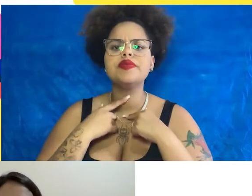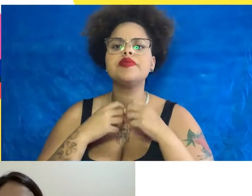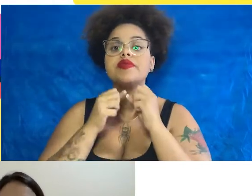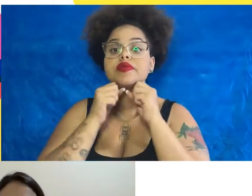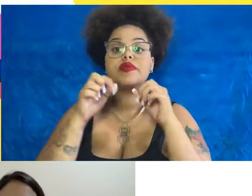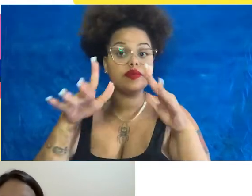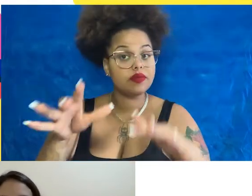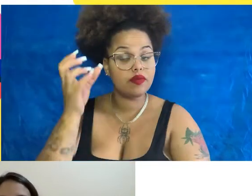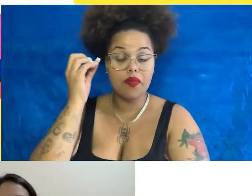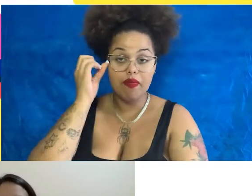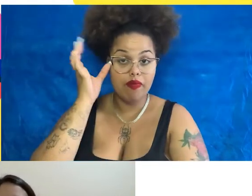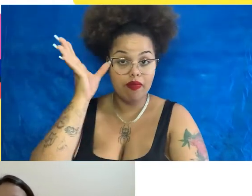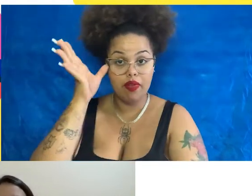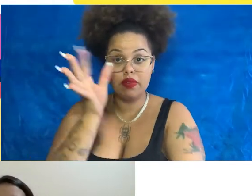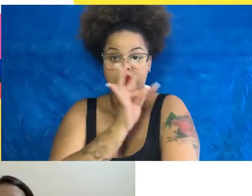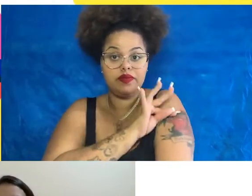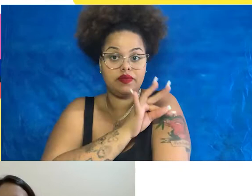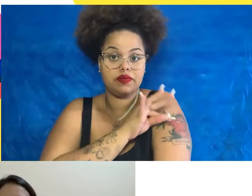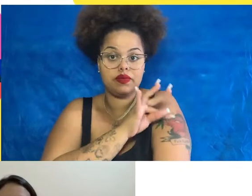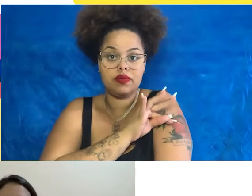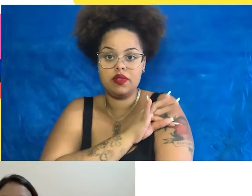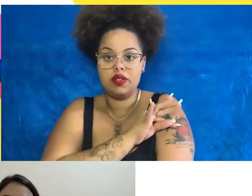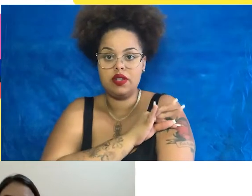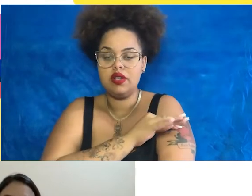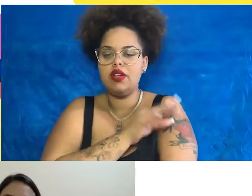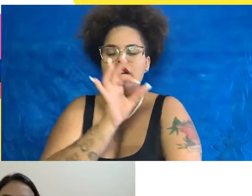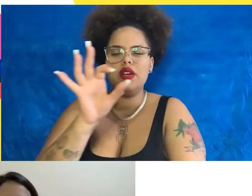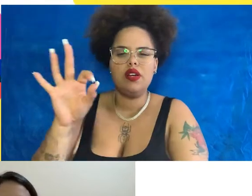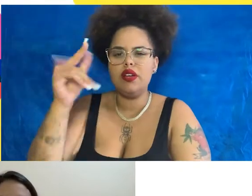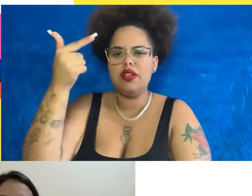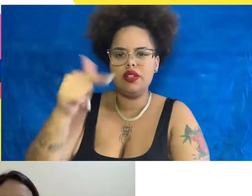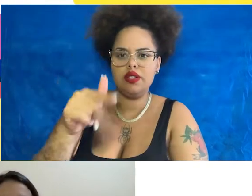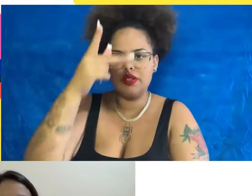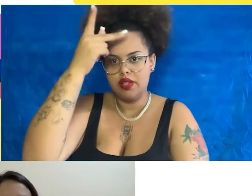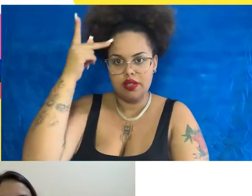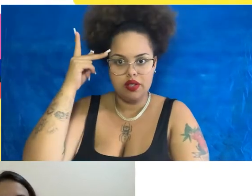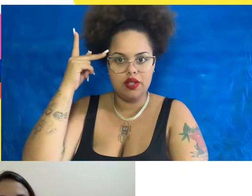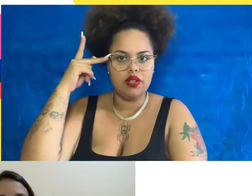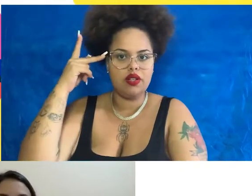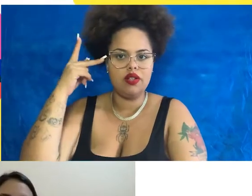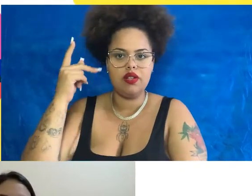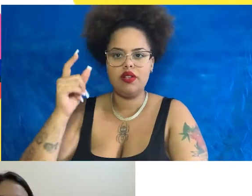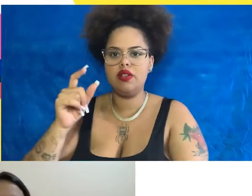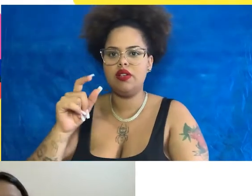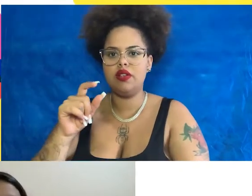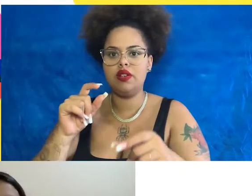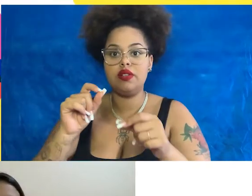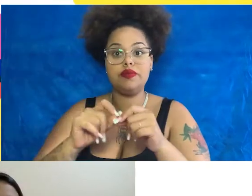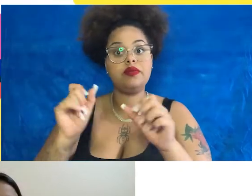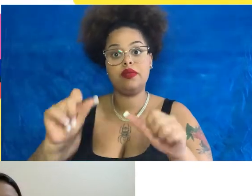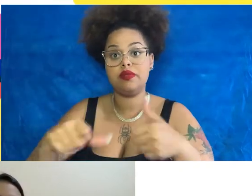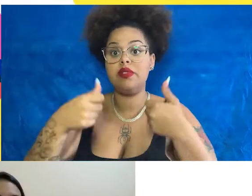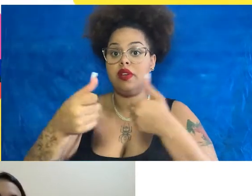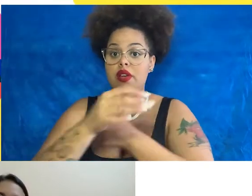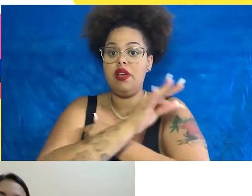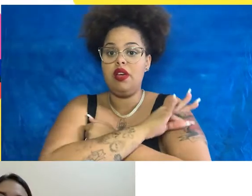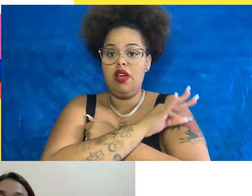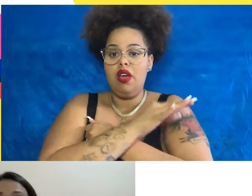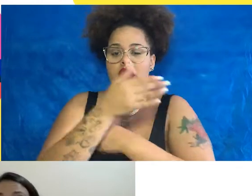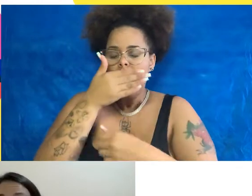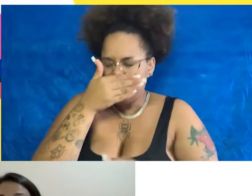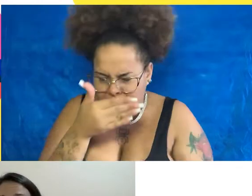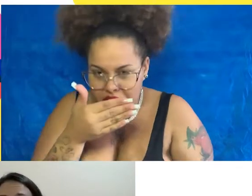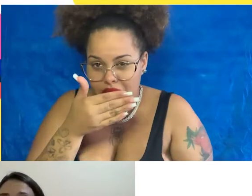esses conhecimentos técnicos para que cada vez mais pessoas façam vídeos com qualidade técnica, de uma